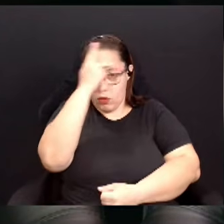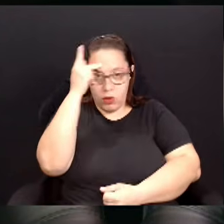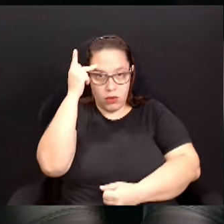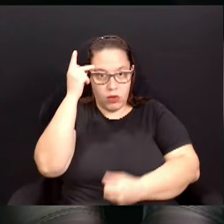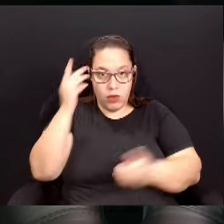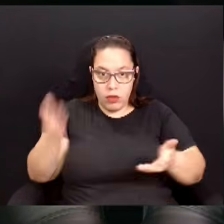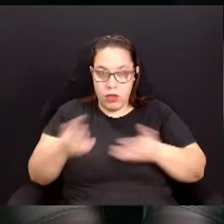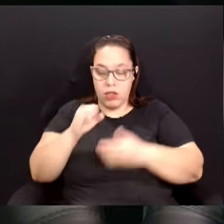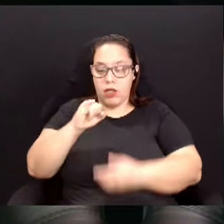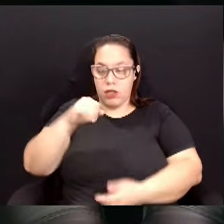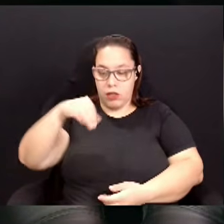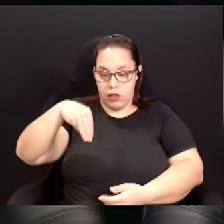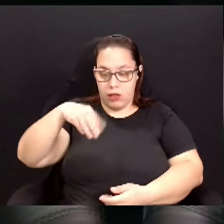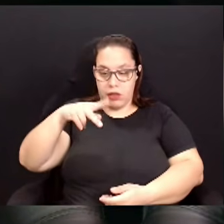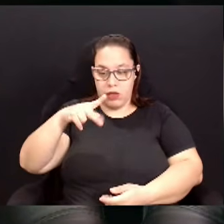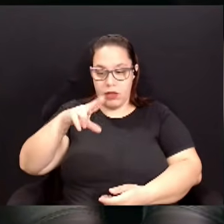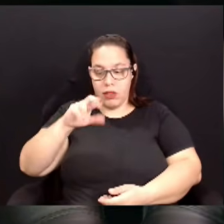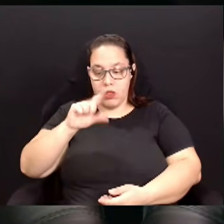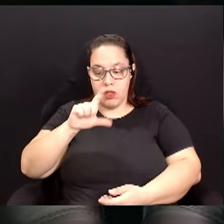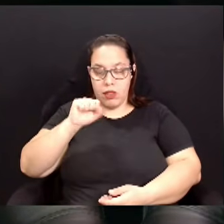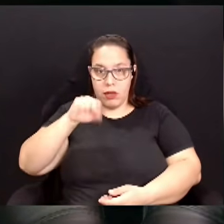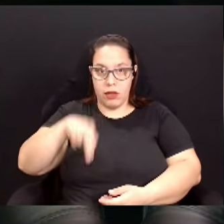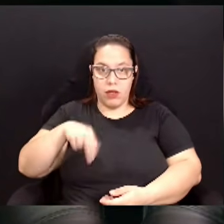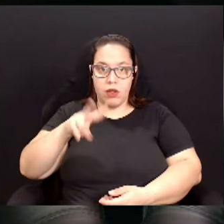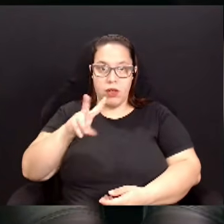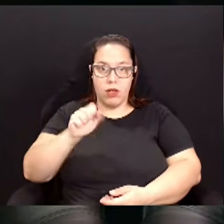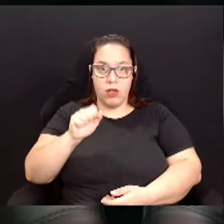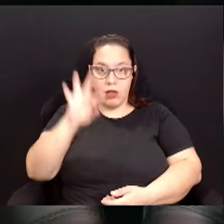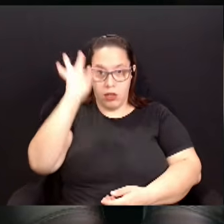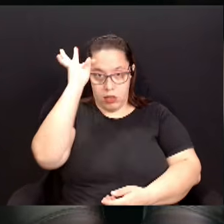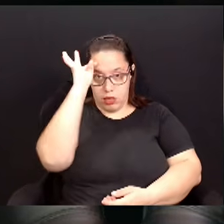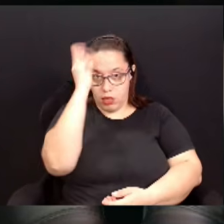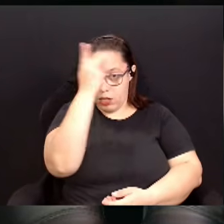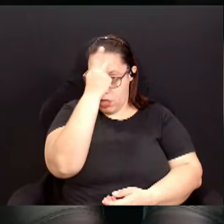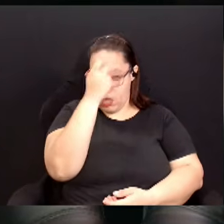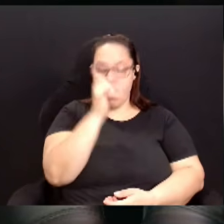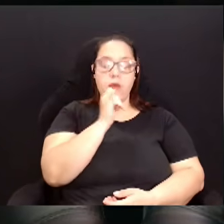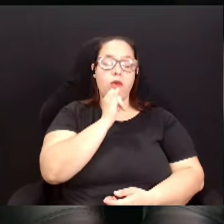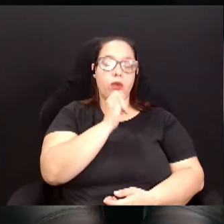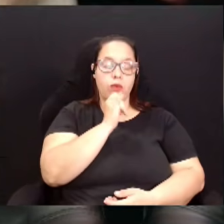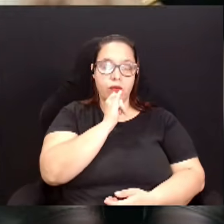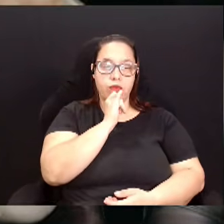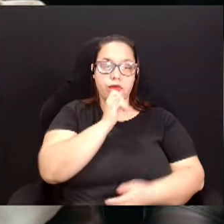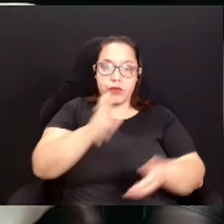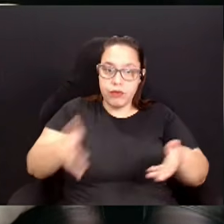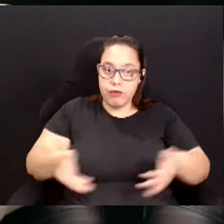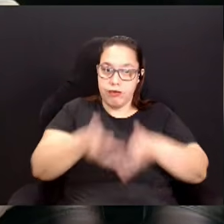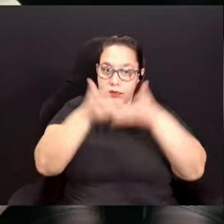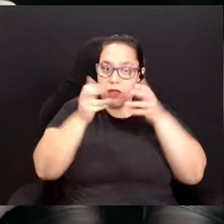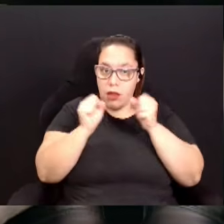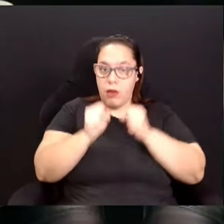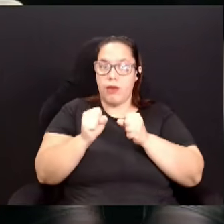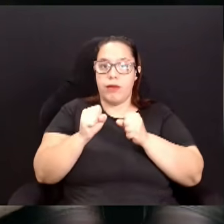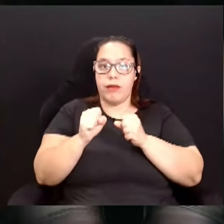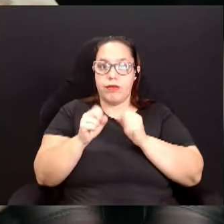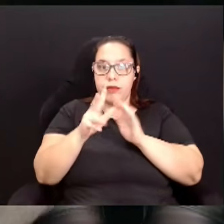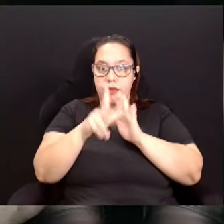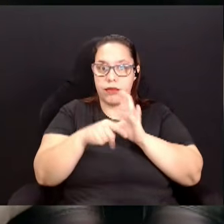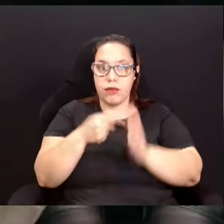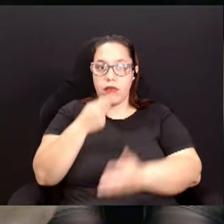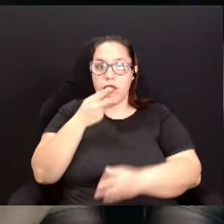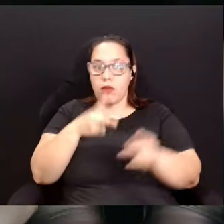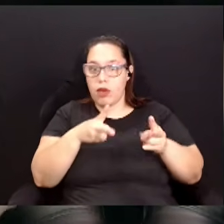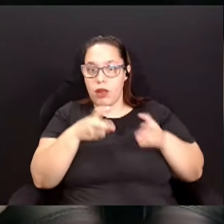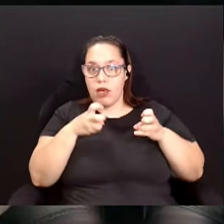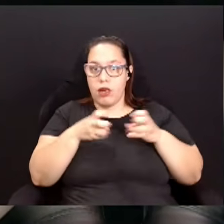de um transtorno de TDAH, né? Uma pessoa impulsiva, ela pode sequestrar isso porque ela não percebe, ela entra,